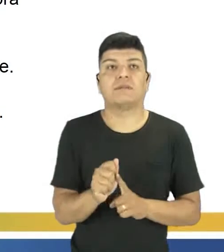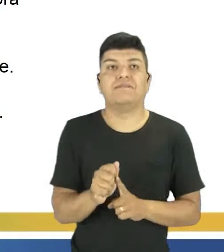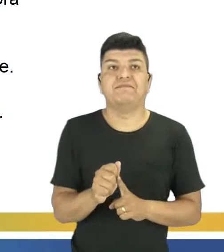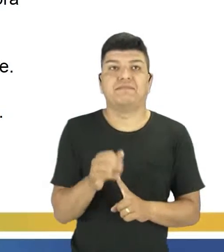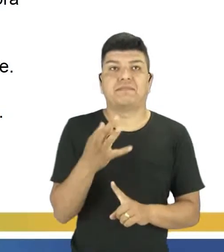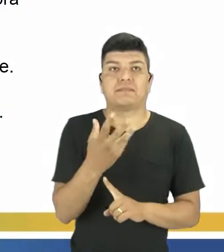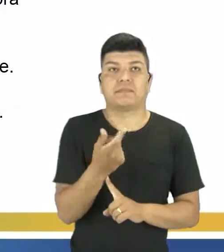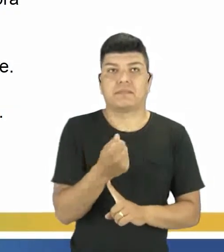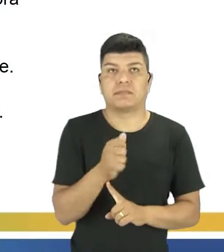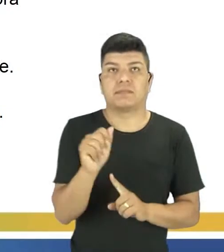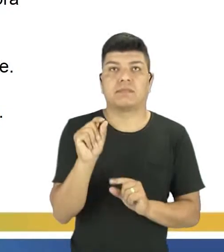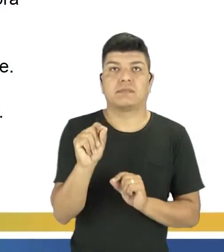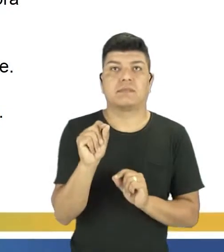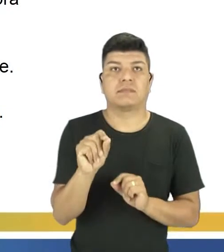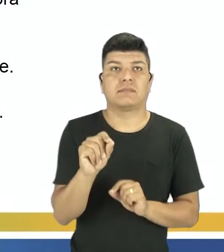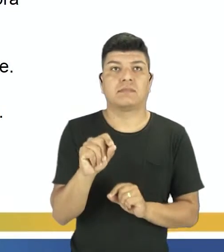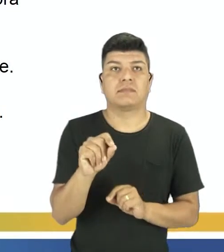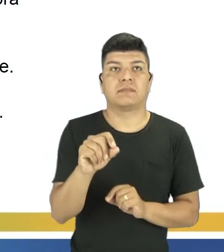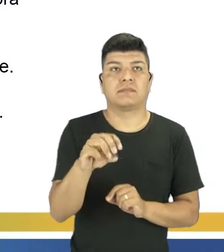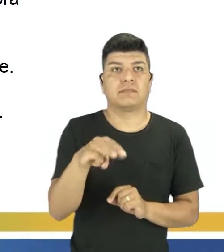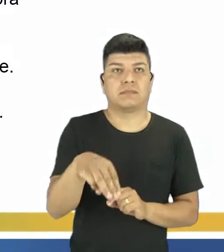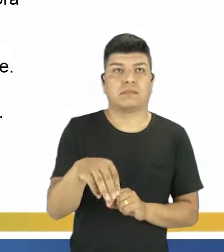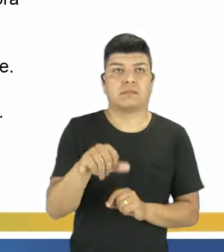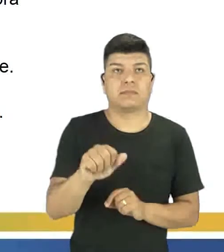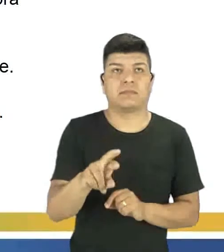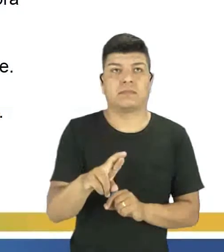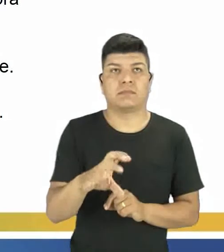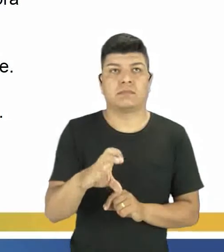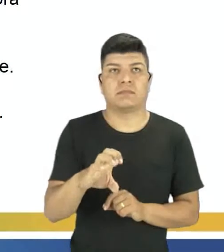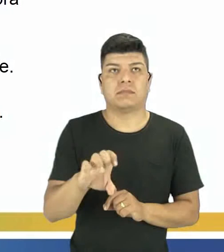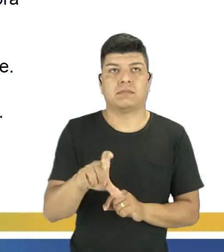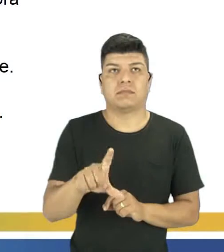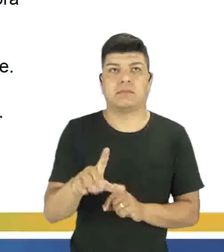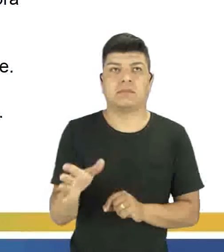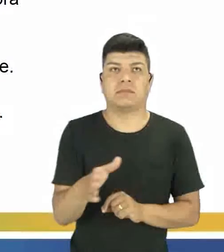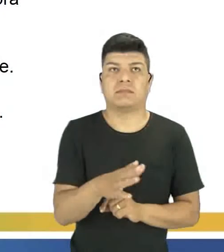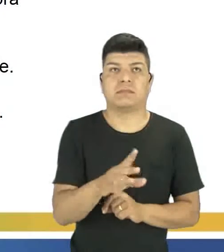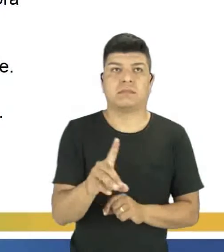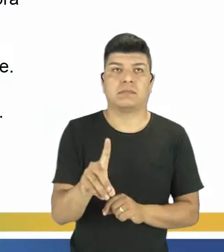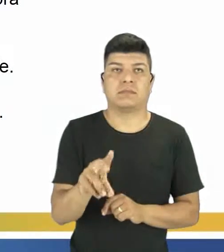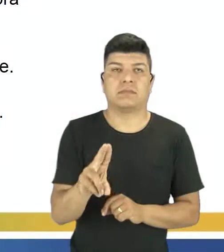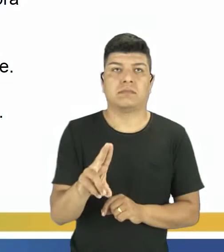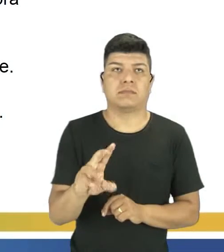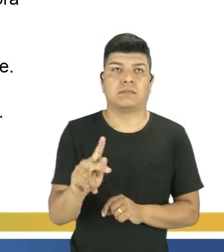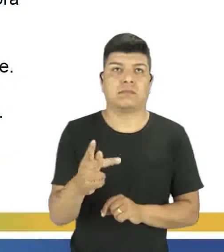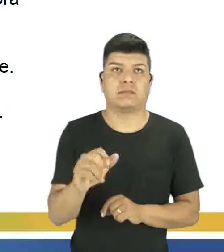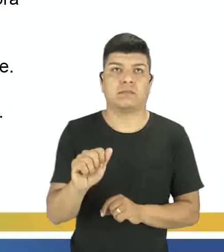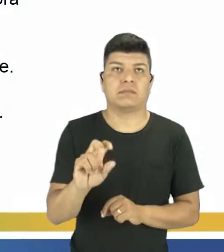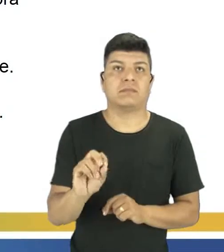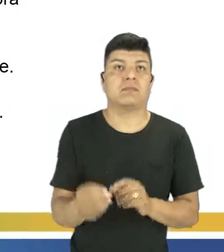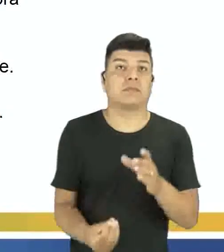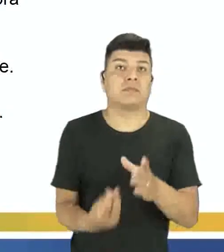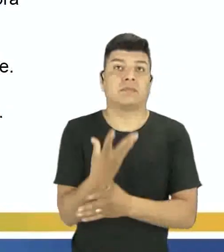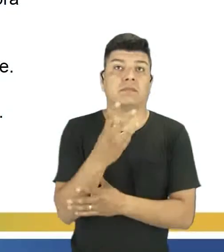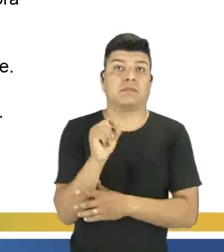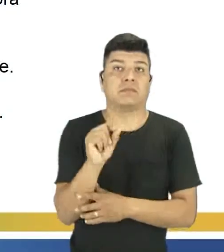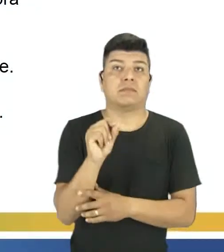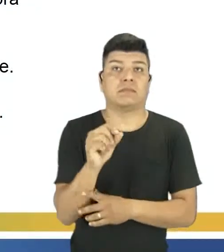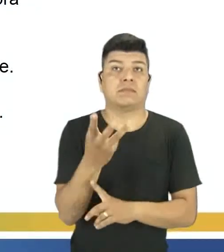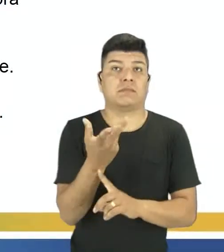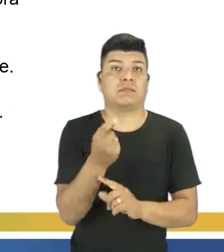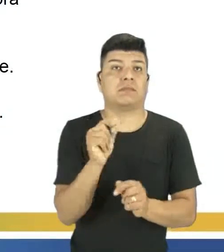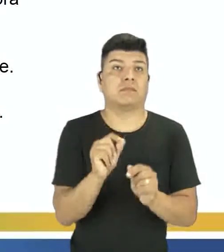artista Marcel Duchamp, ao criar os handmaids, inaugurou um modo de fazer arte que consiste em quê,